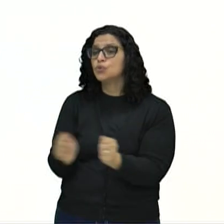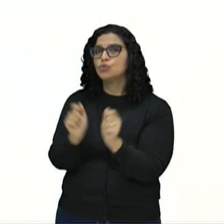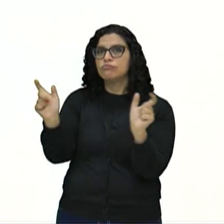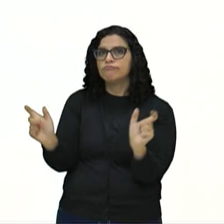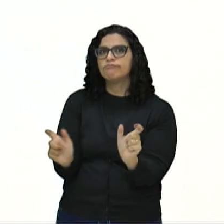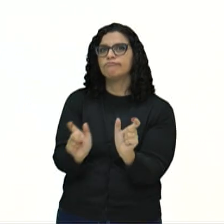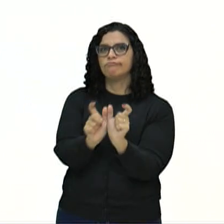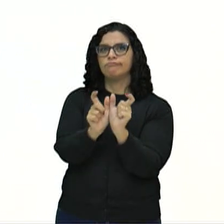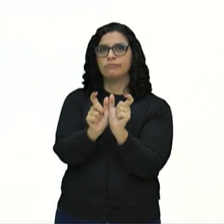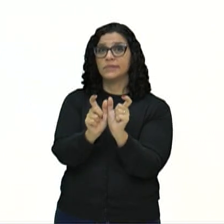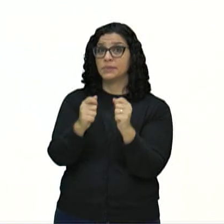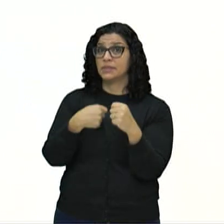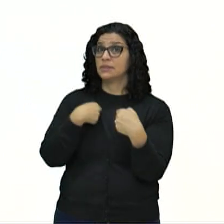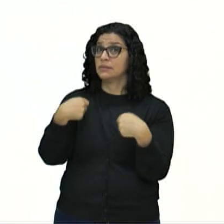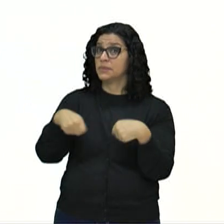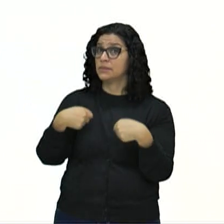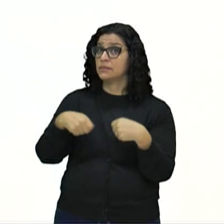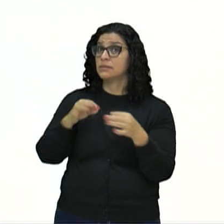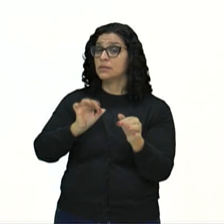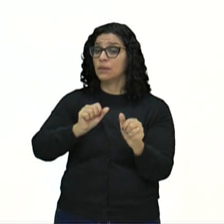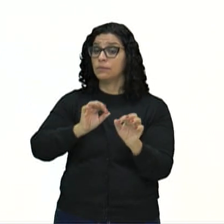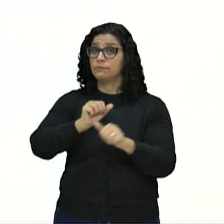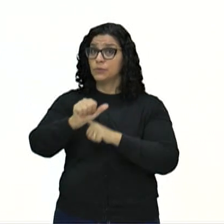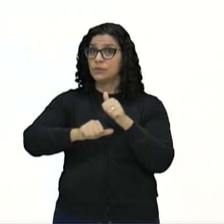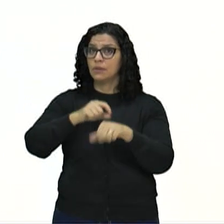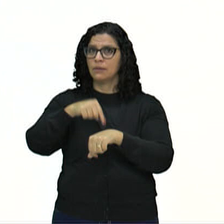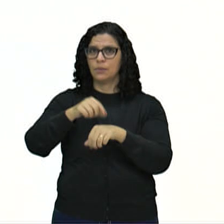preposição e a conjugação correta.